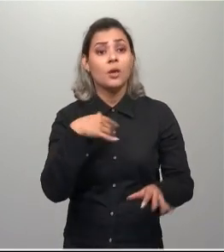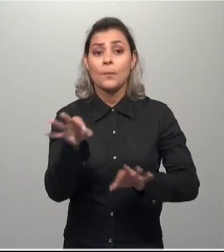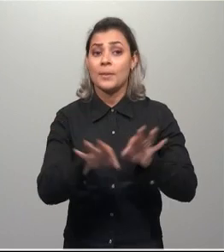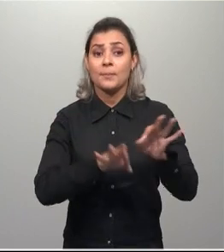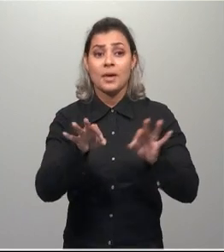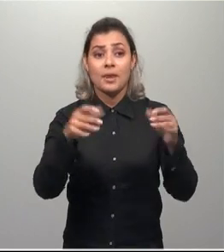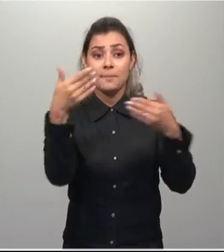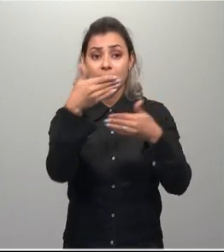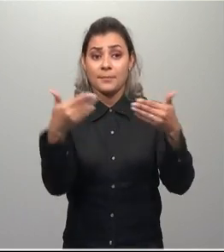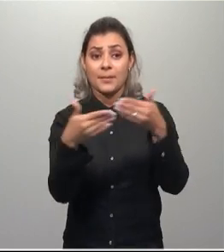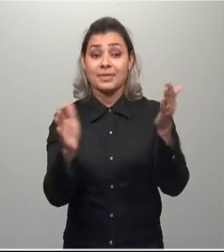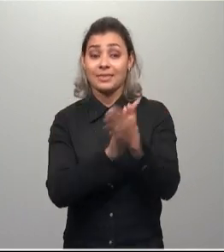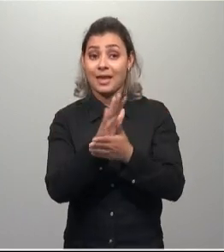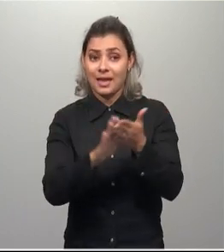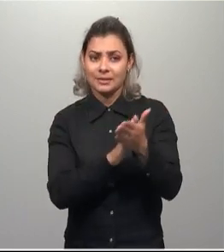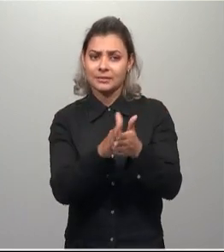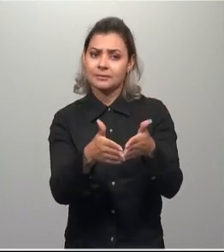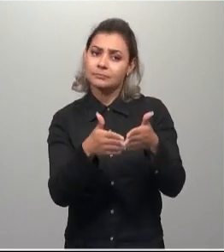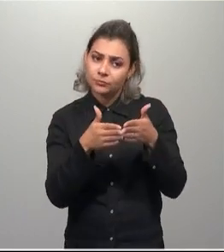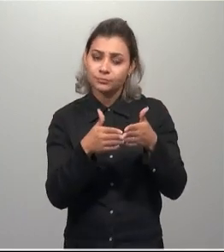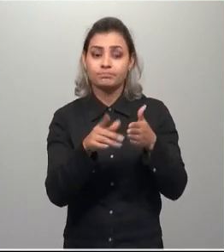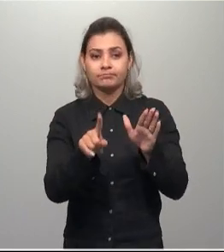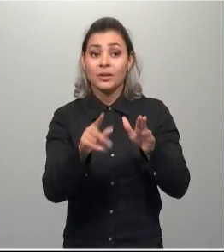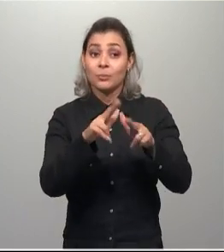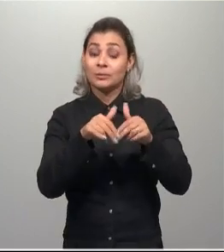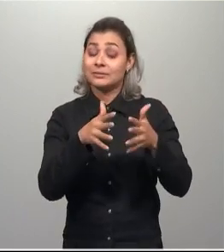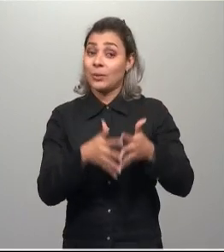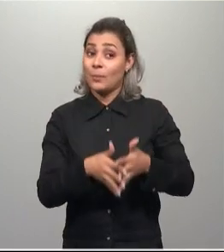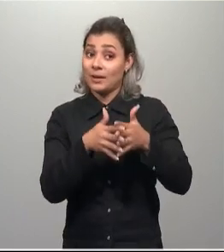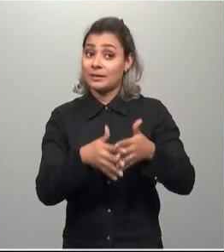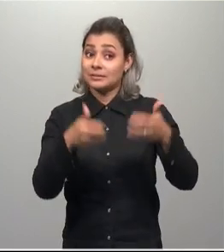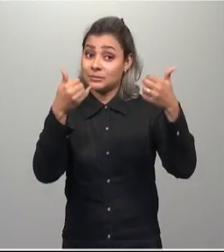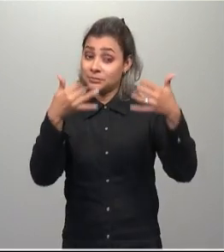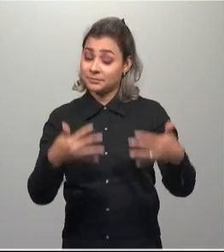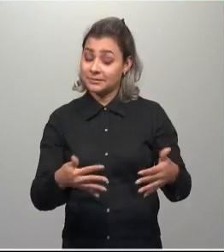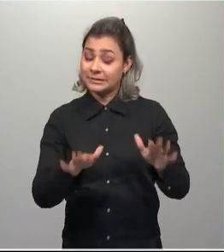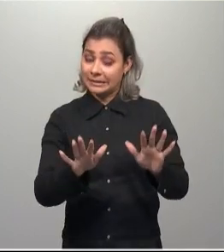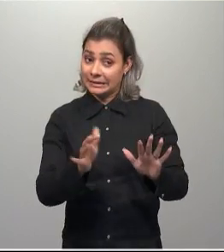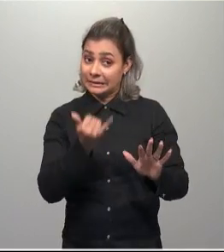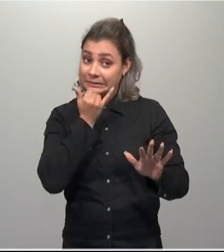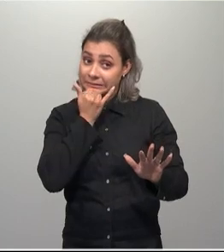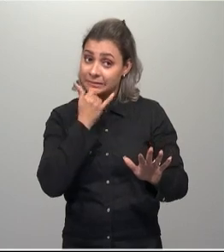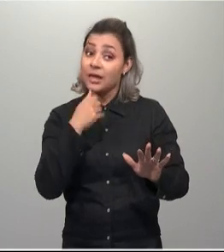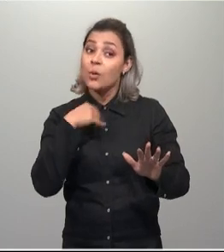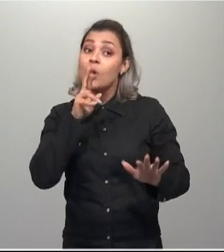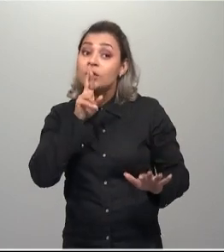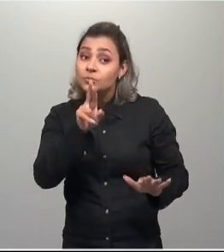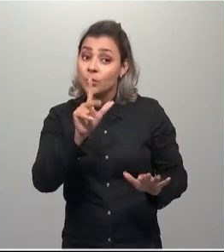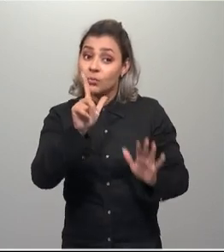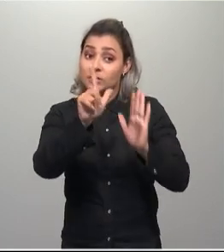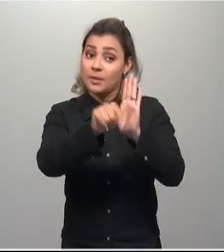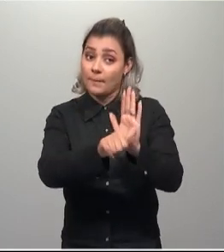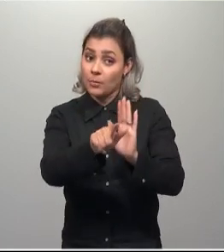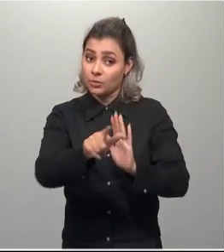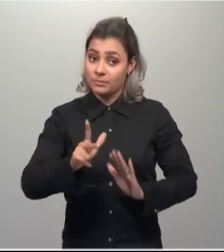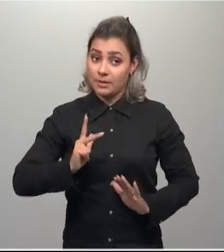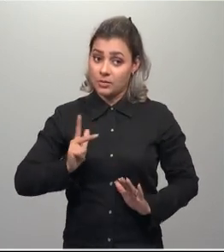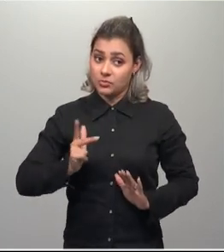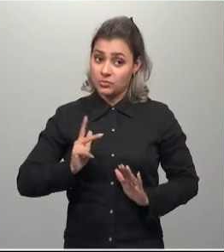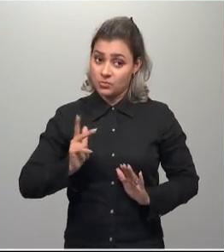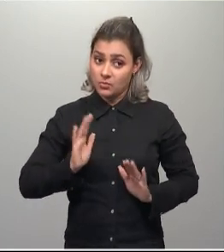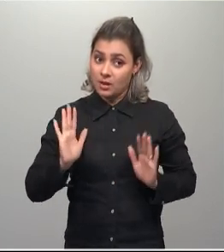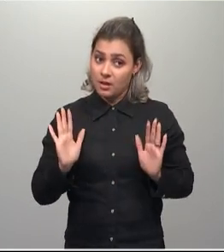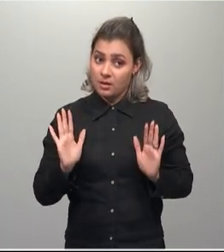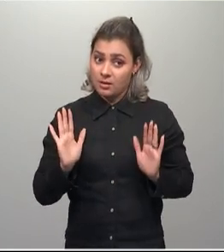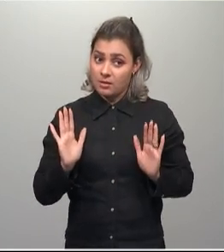nenhuma transparência eu posso pode estar complicado a explicação tá então eu respondo isso pra você nuno